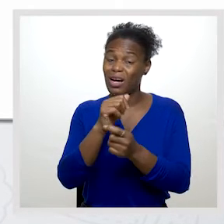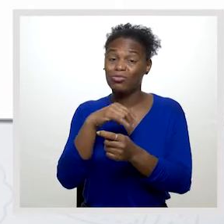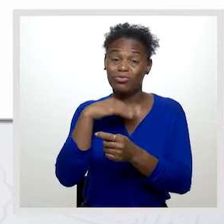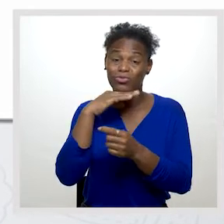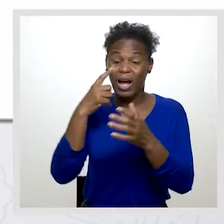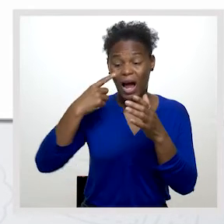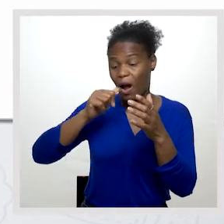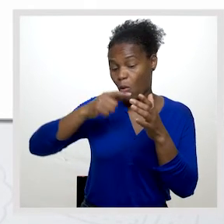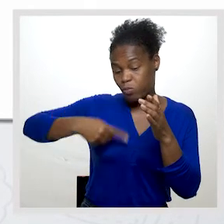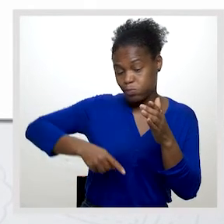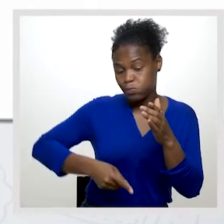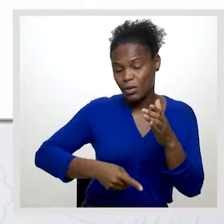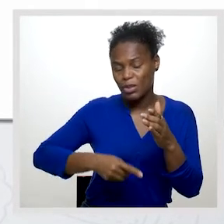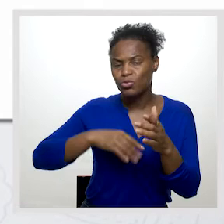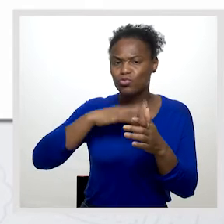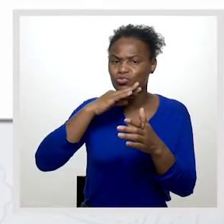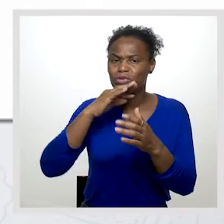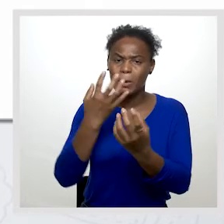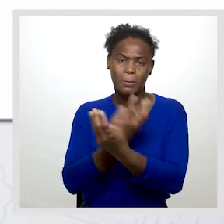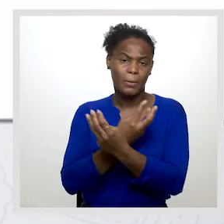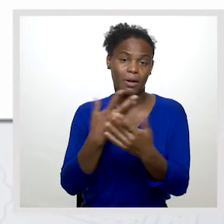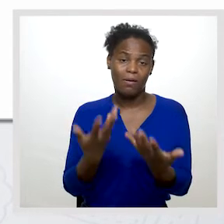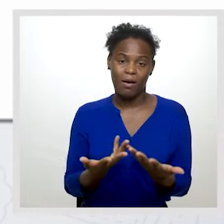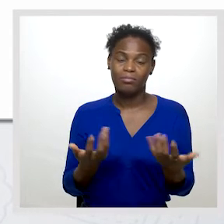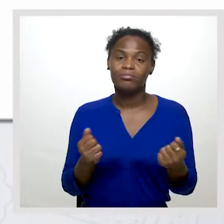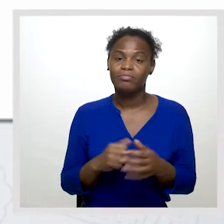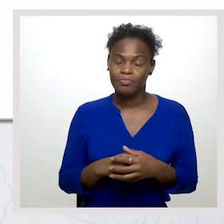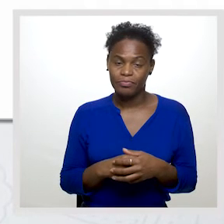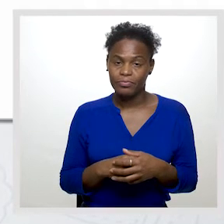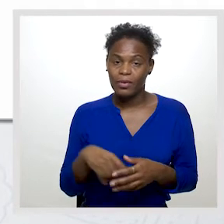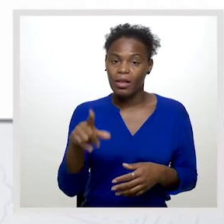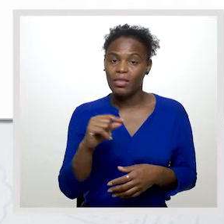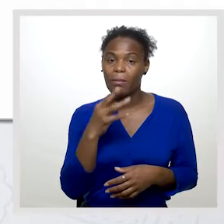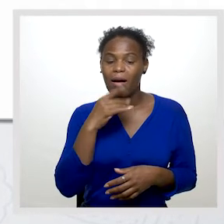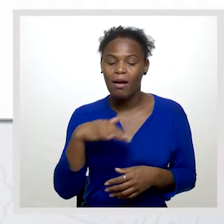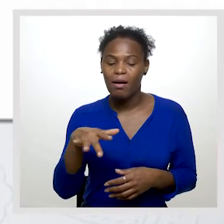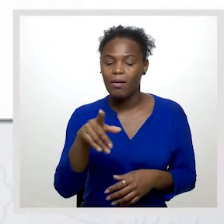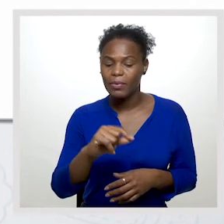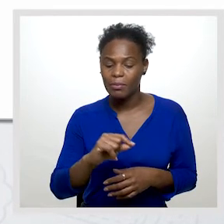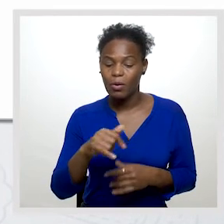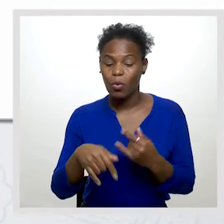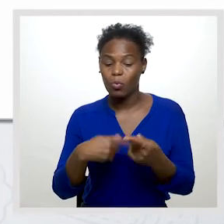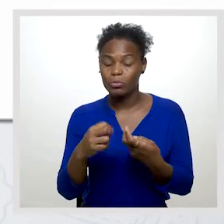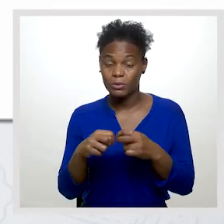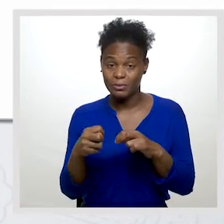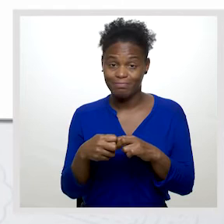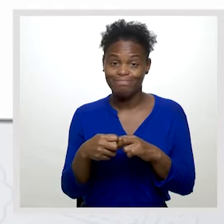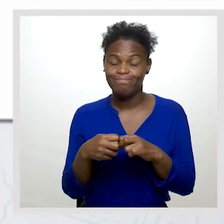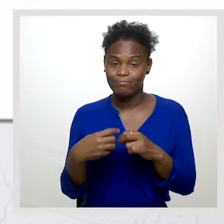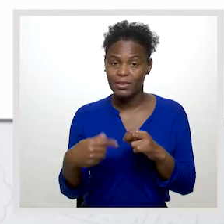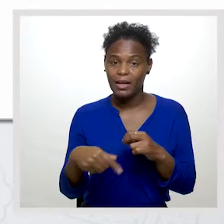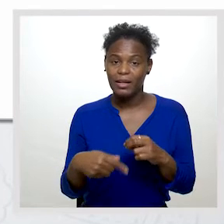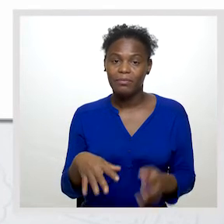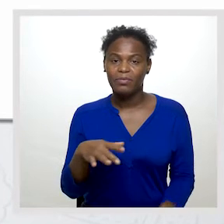águas superficiais ou subterrâneas. Ainda temos outra consequência, que